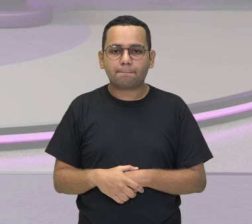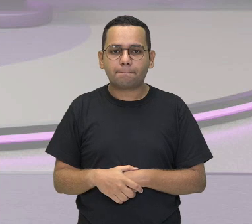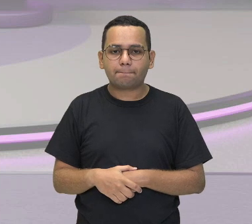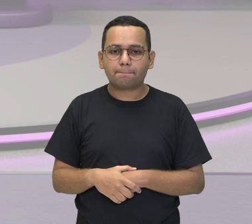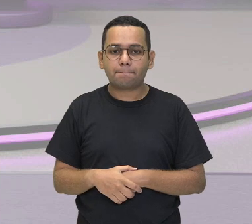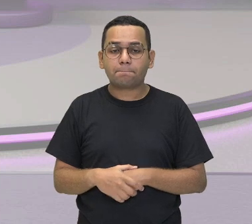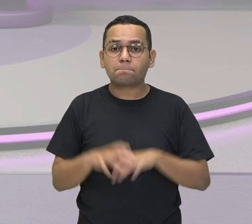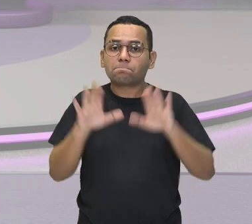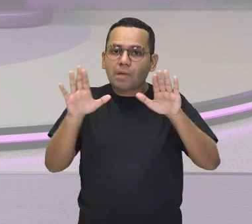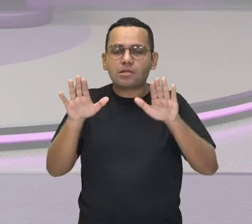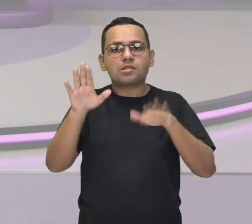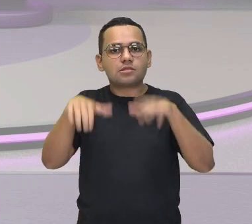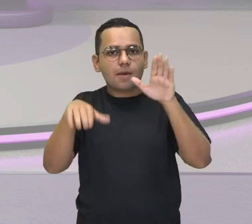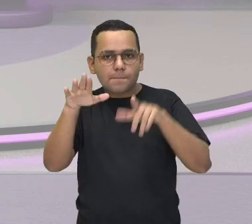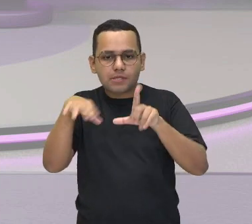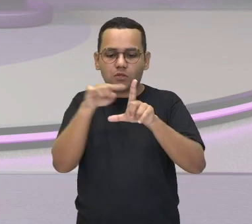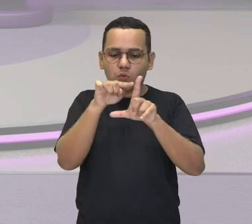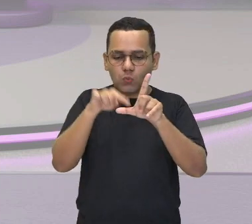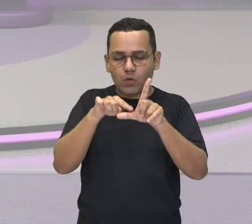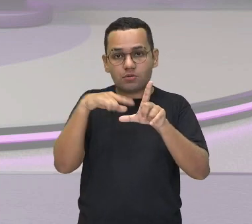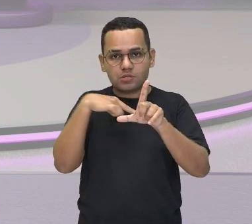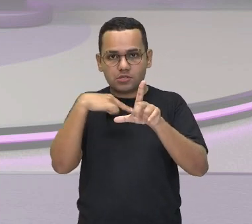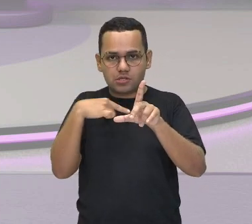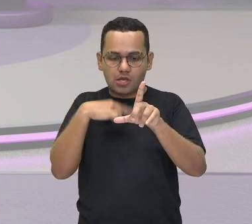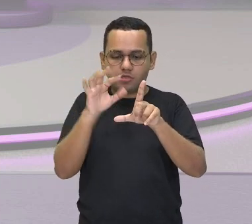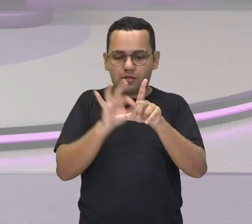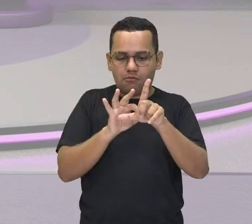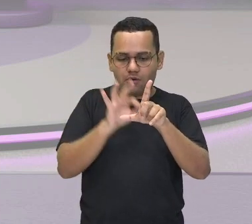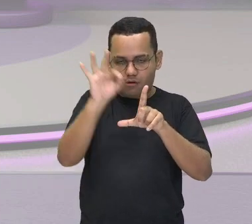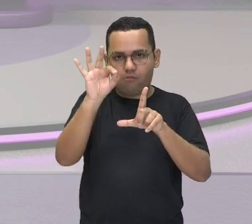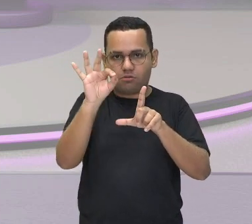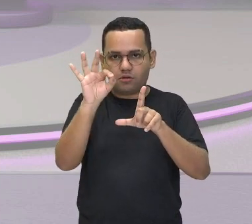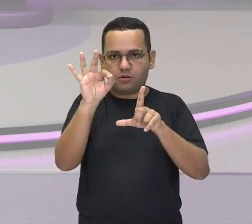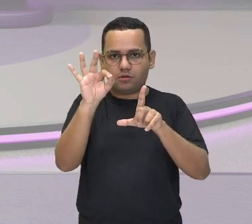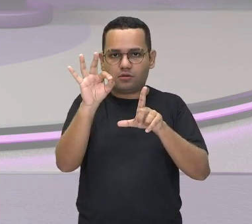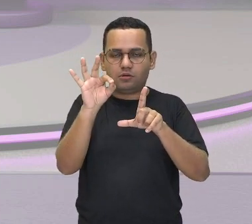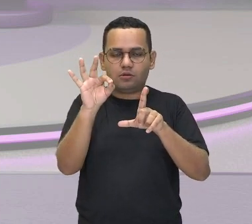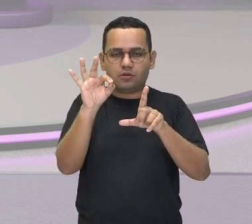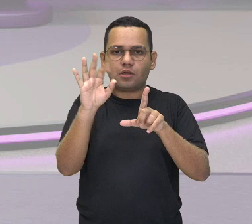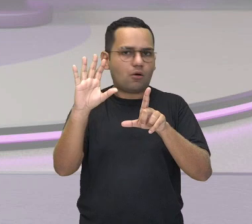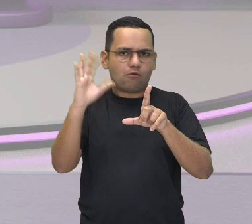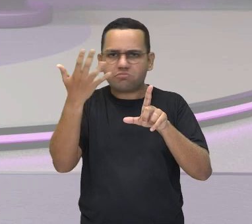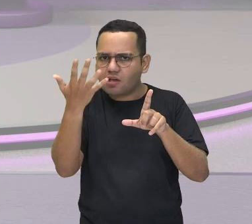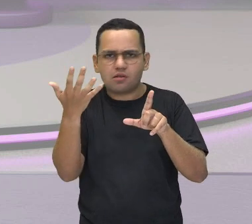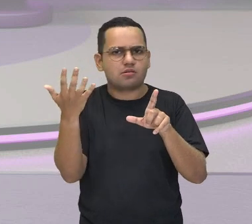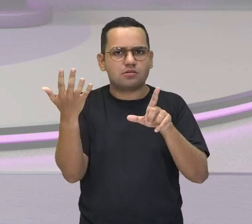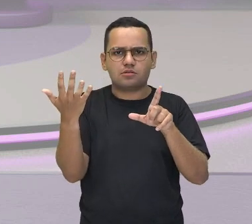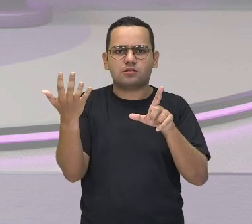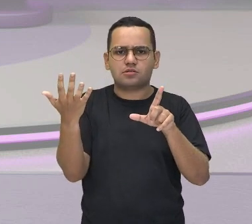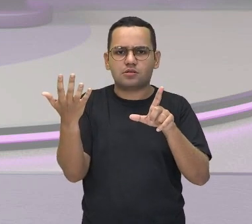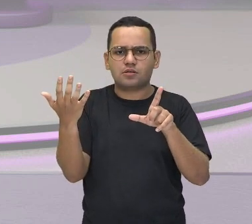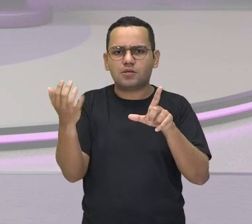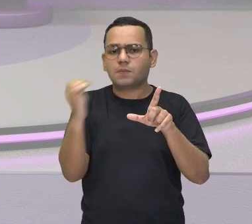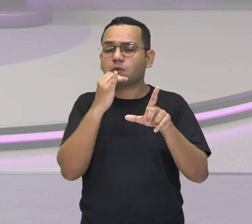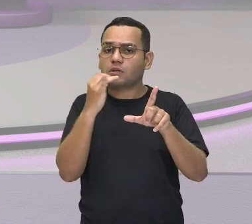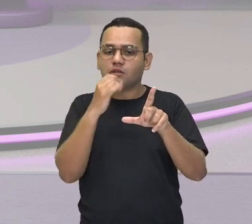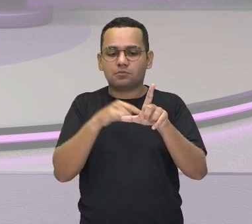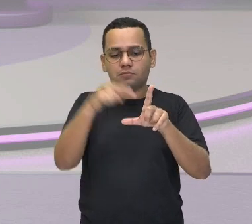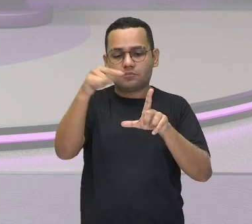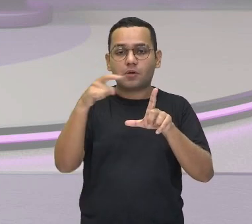o ângulo que a reta ela gera, né, com o eixo